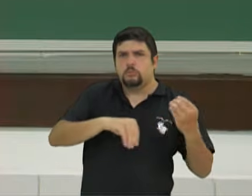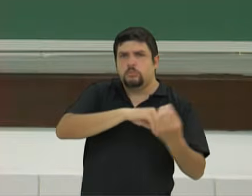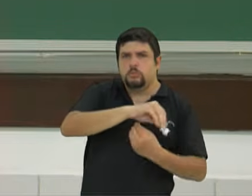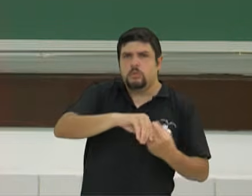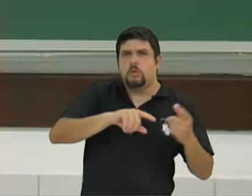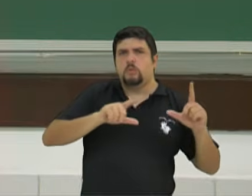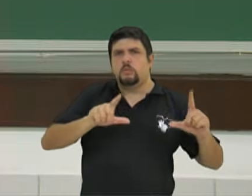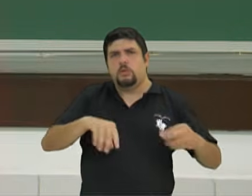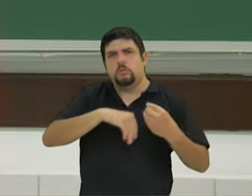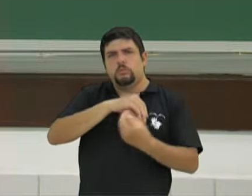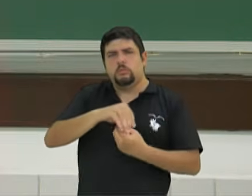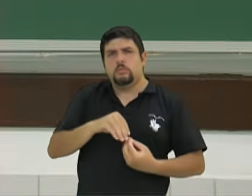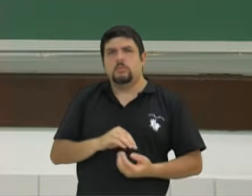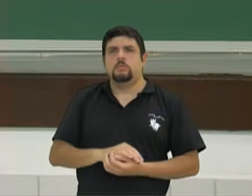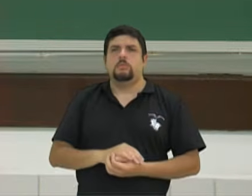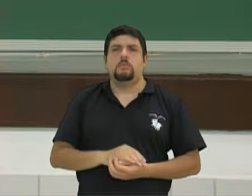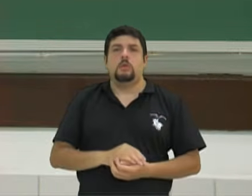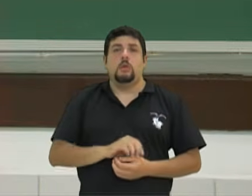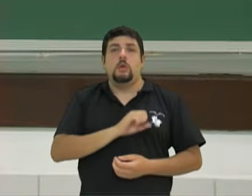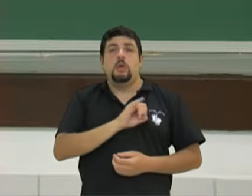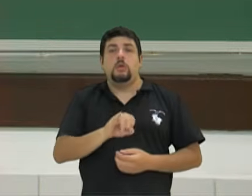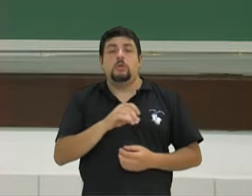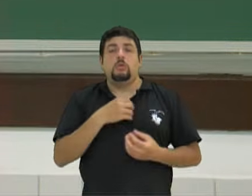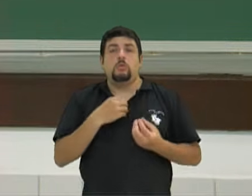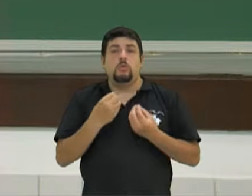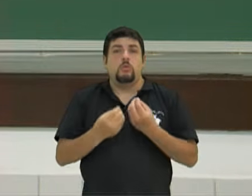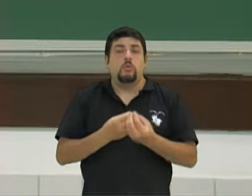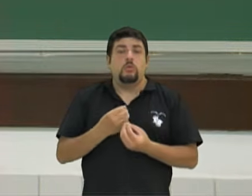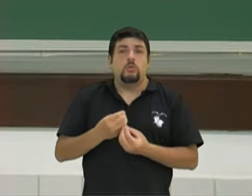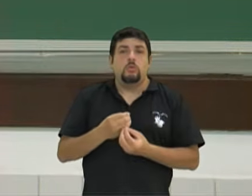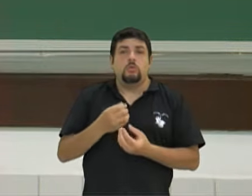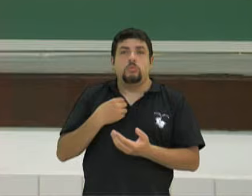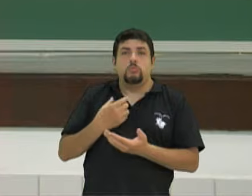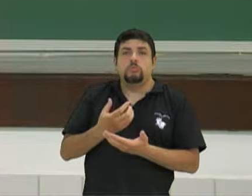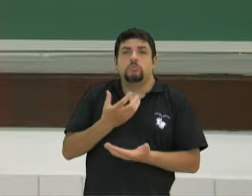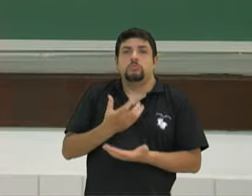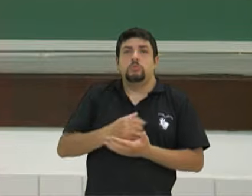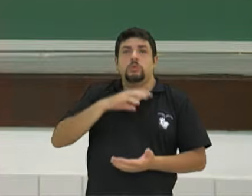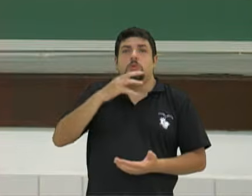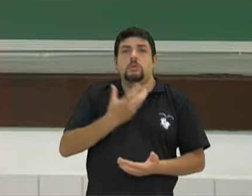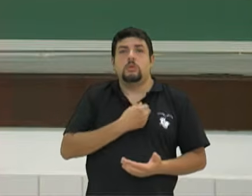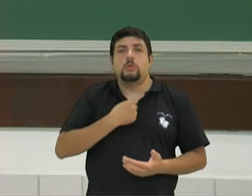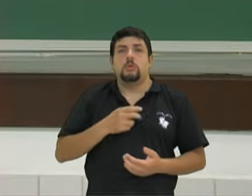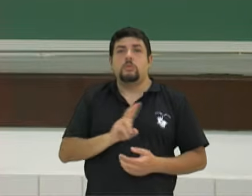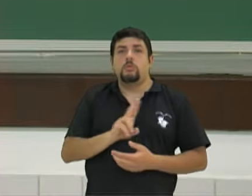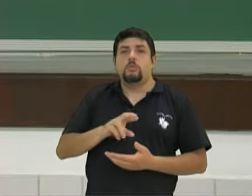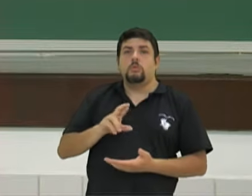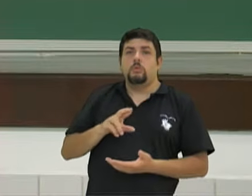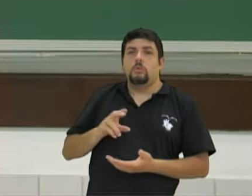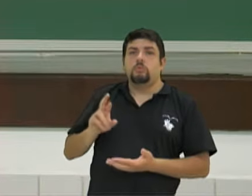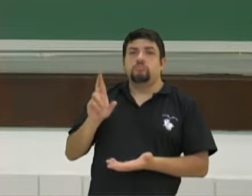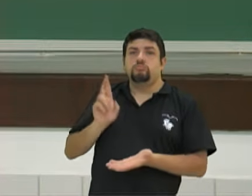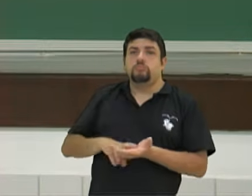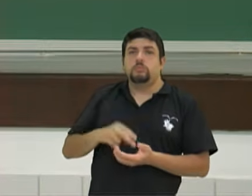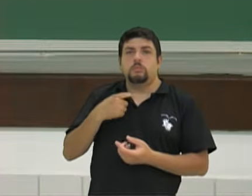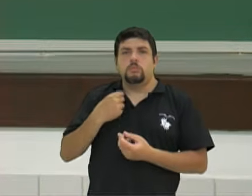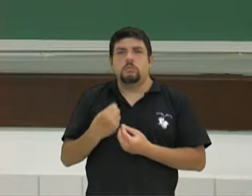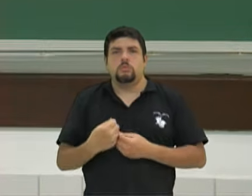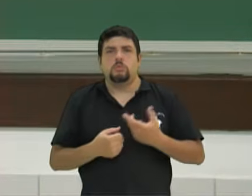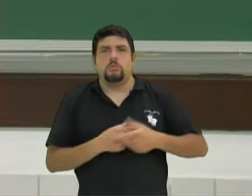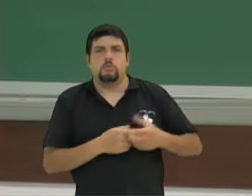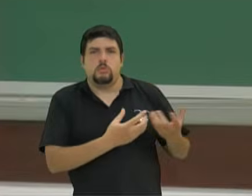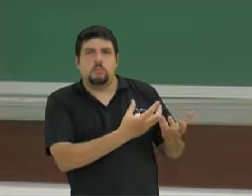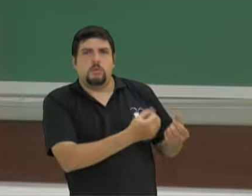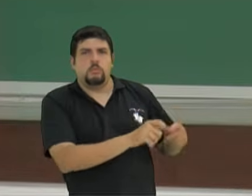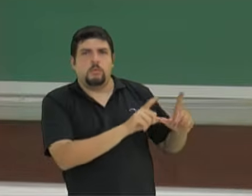se quisesse registrar, tinha que registrar pedacinho por pedacinho. Né? Aí o autor do filme falou, não, peraí,